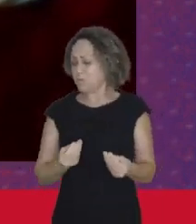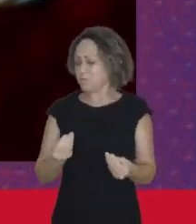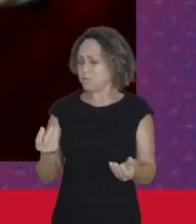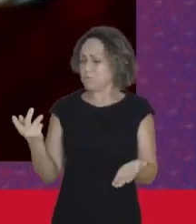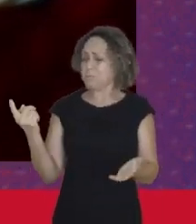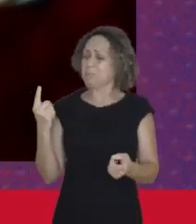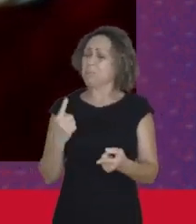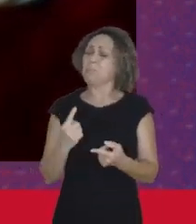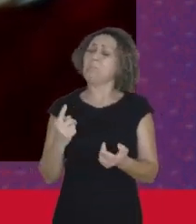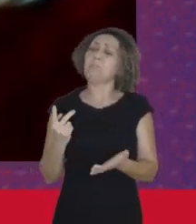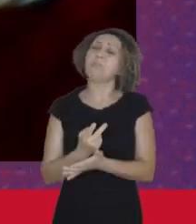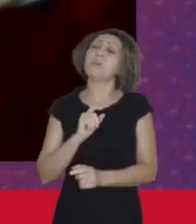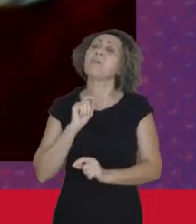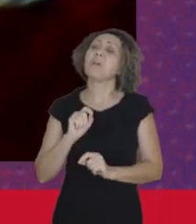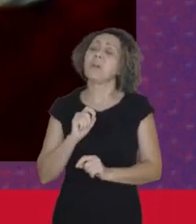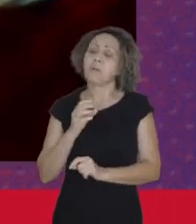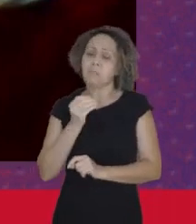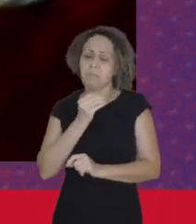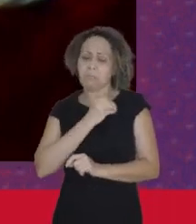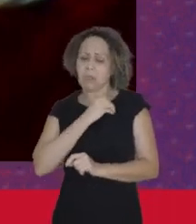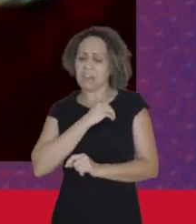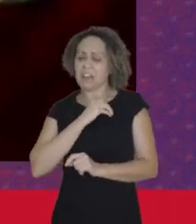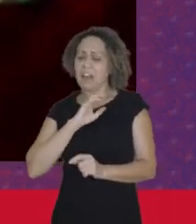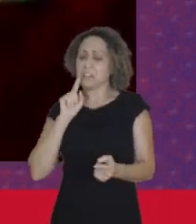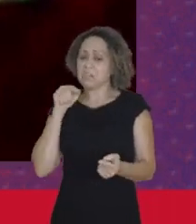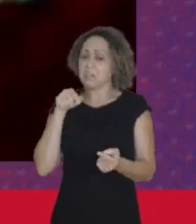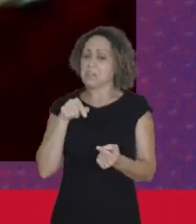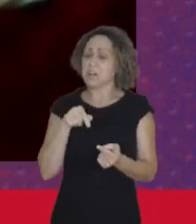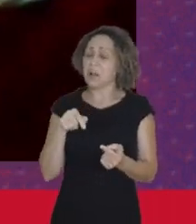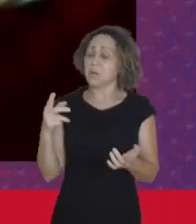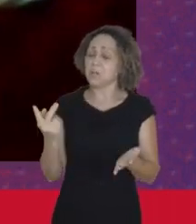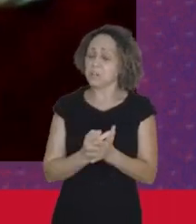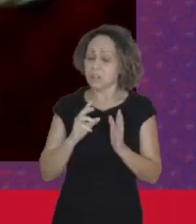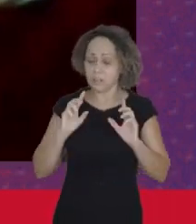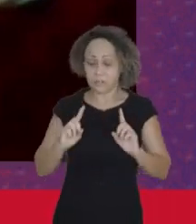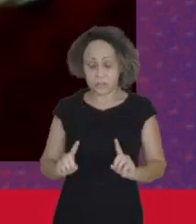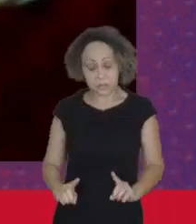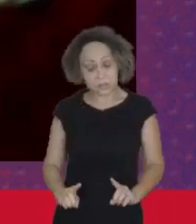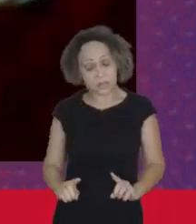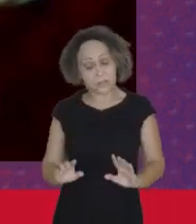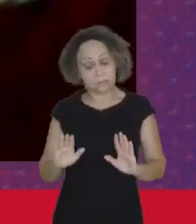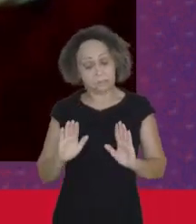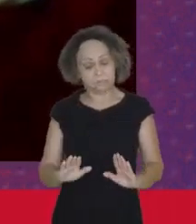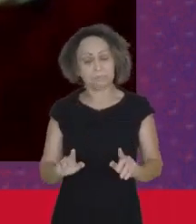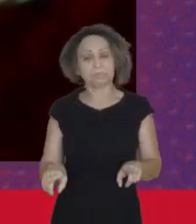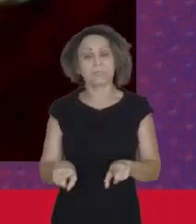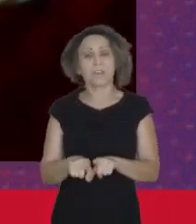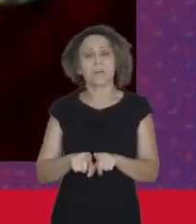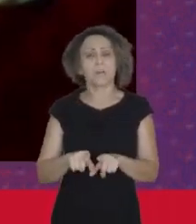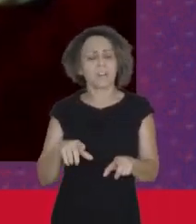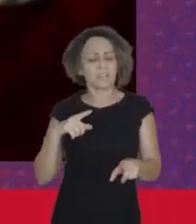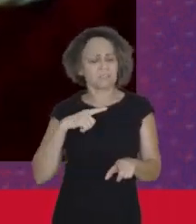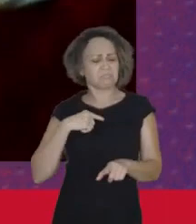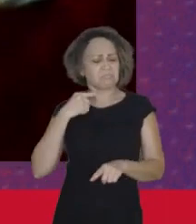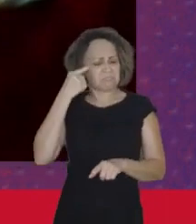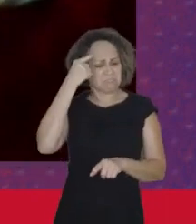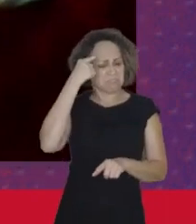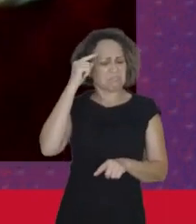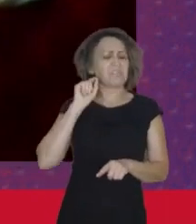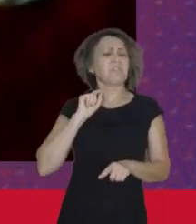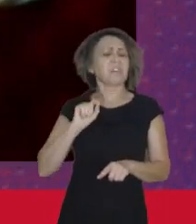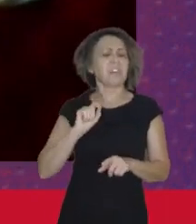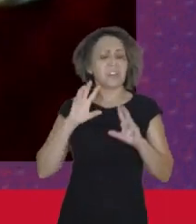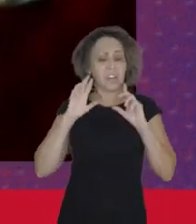como fator de expiação do pecado. Há ainda a ideia de que a deficiência